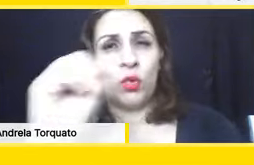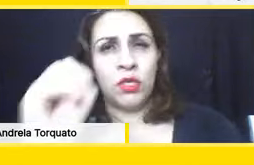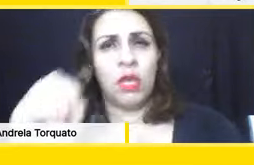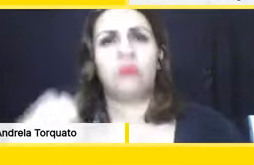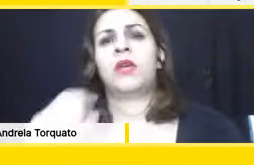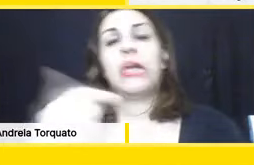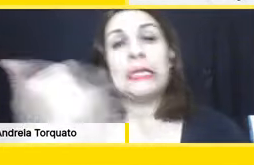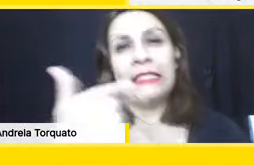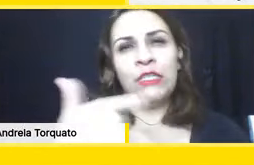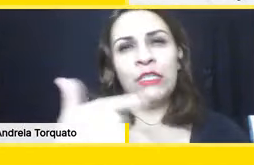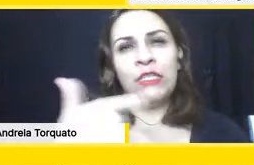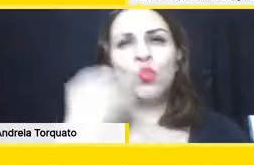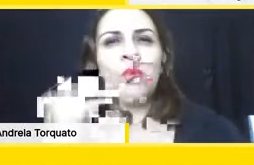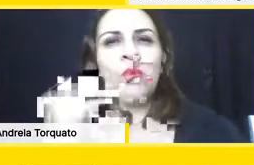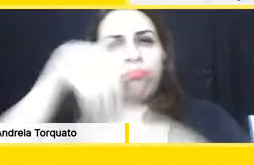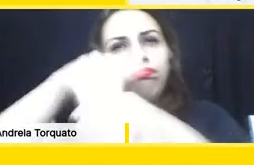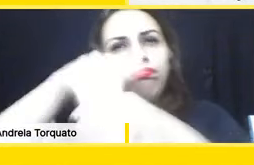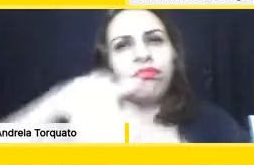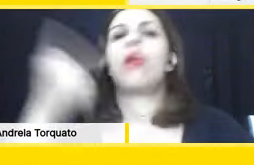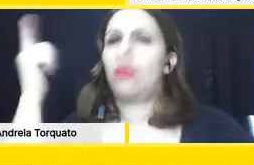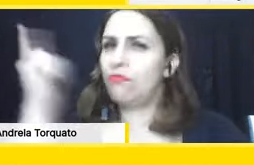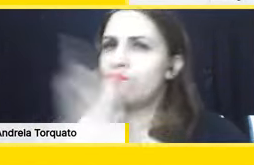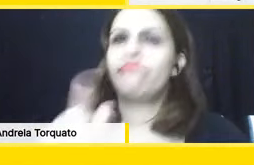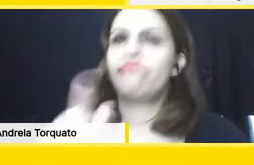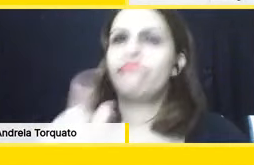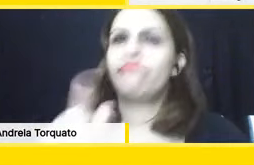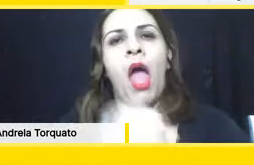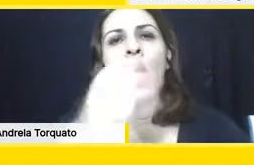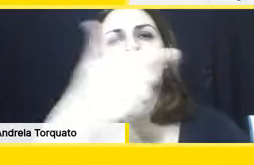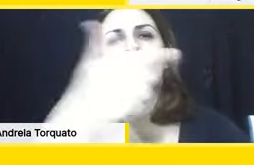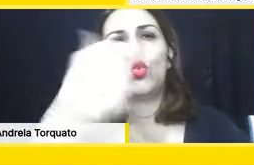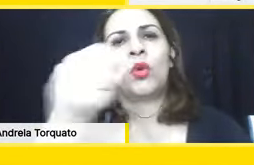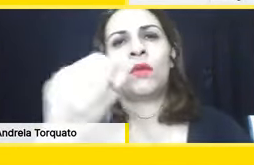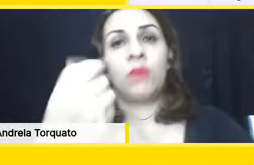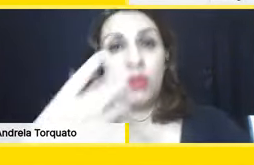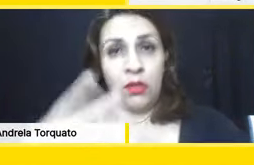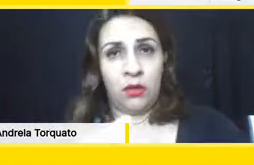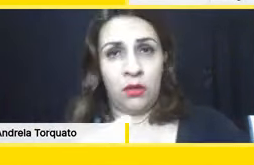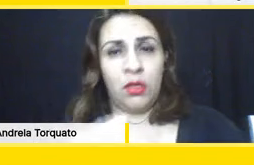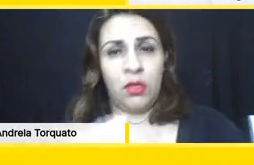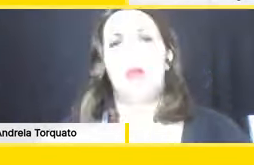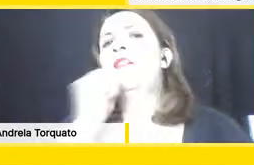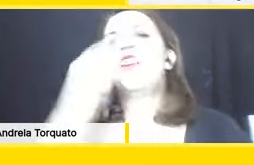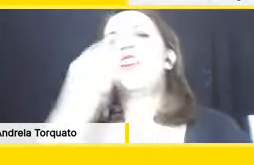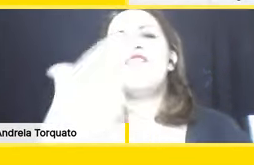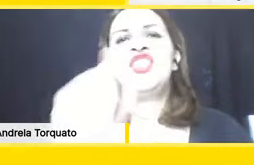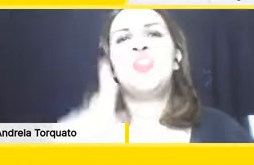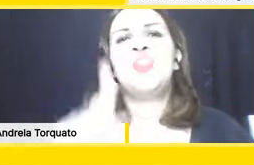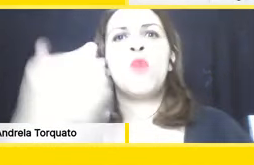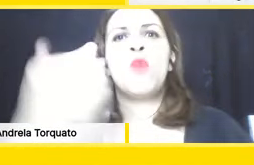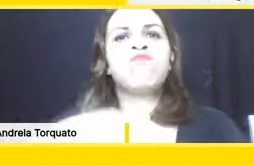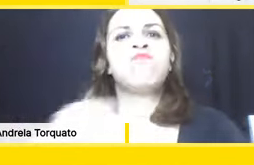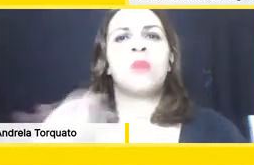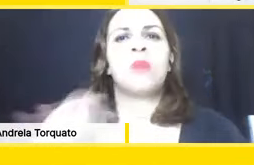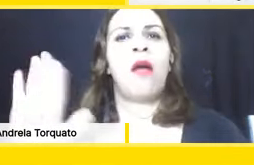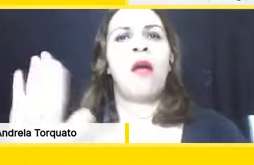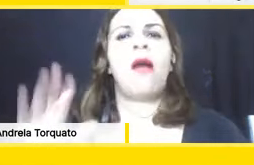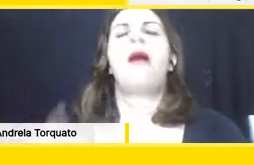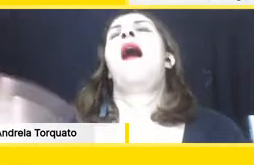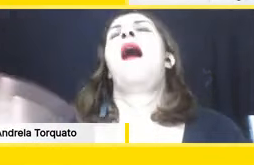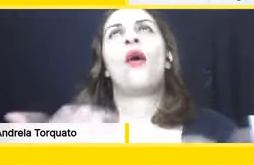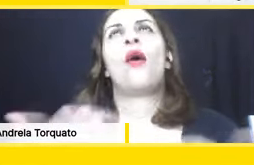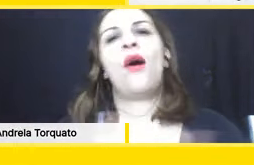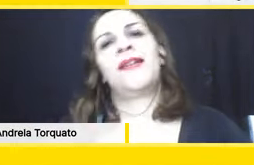minha primeira que nós ganhamos, foi em 2014, saí de 6 mil para 20 mil votos. E agora, 2018, a